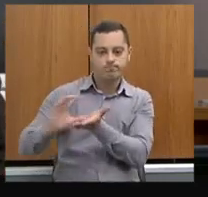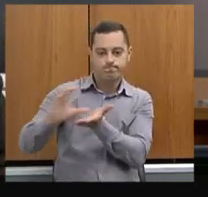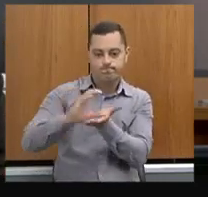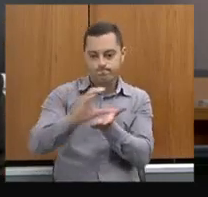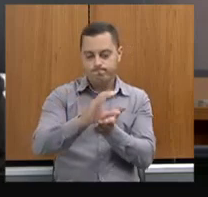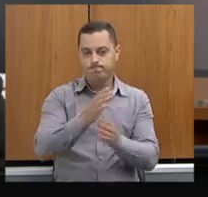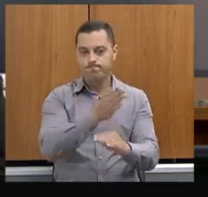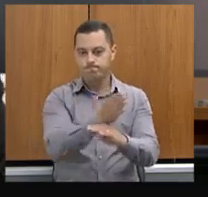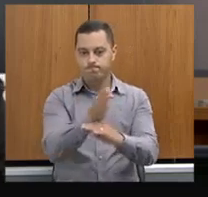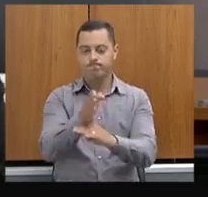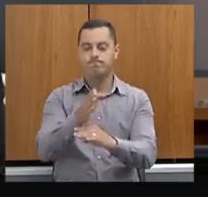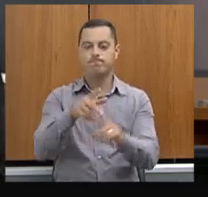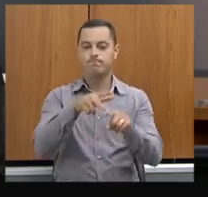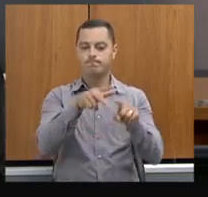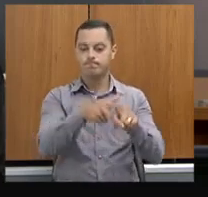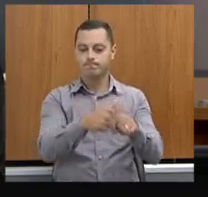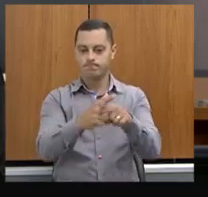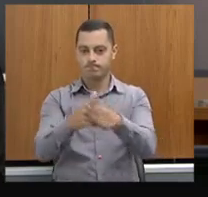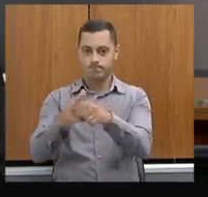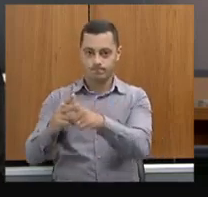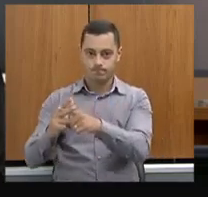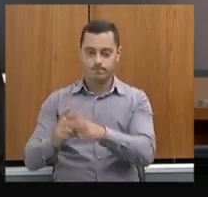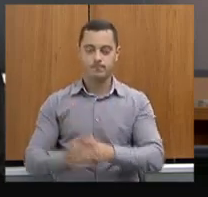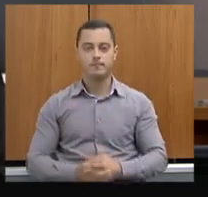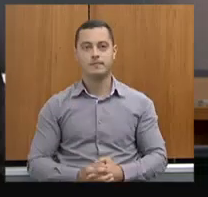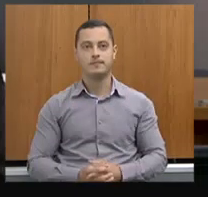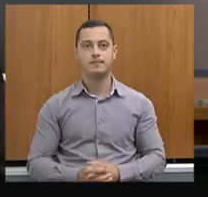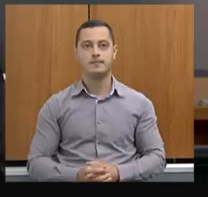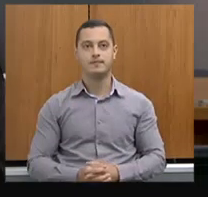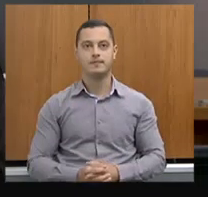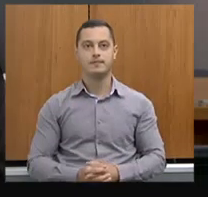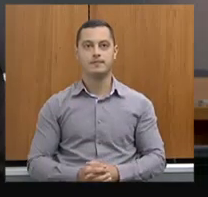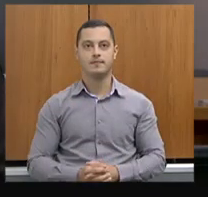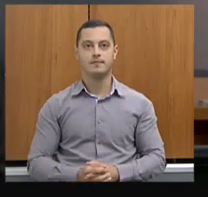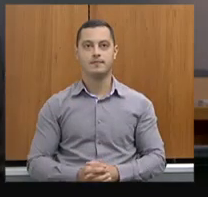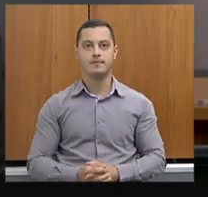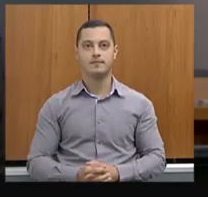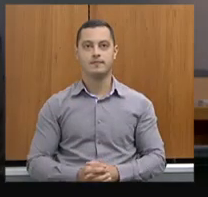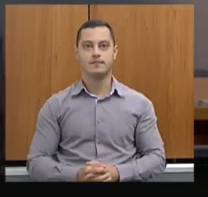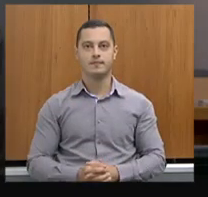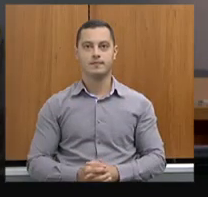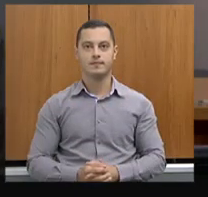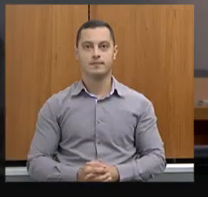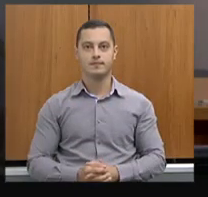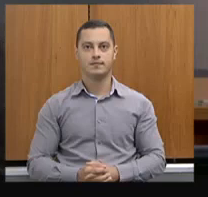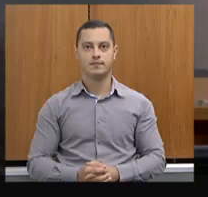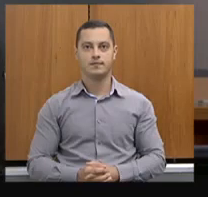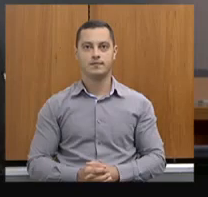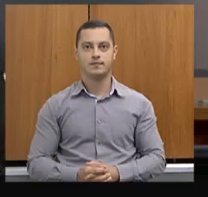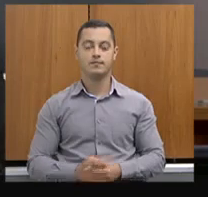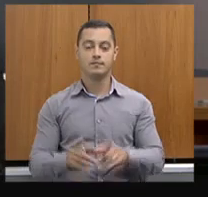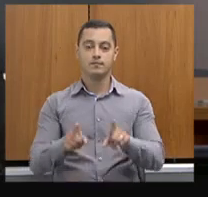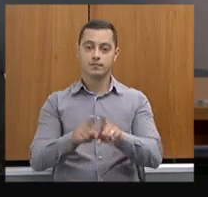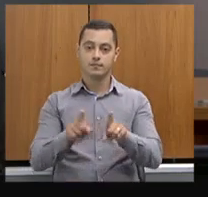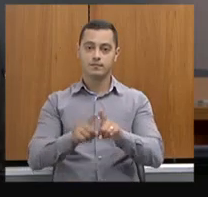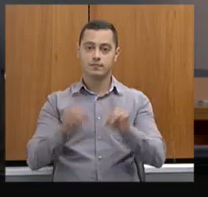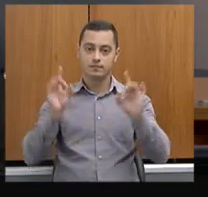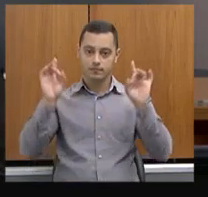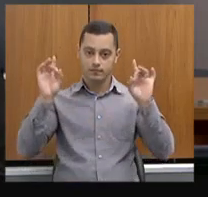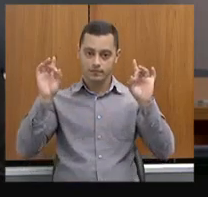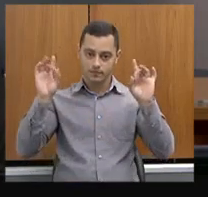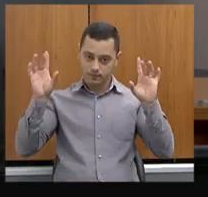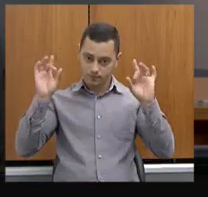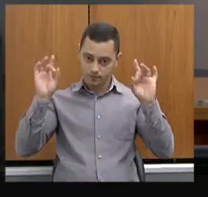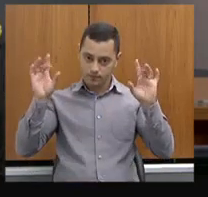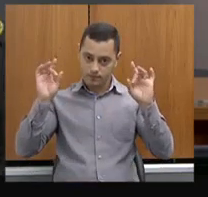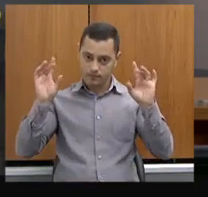aquartelamentos pode passar não posso deixar de dar um destaque muito especial a algo que